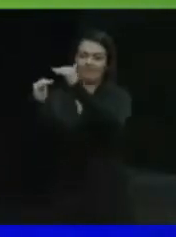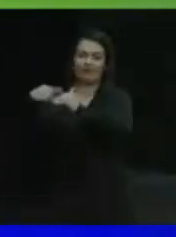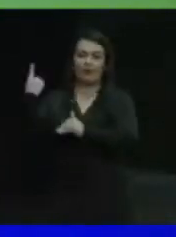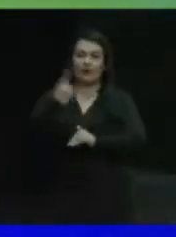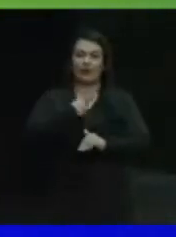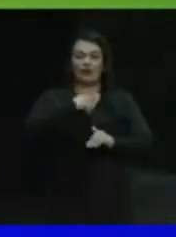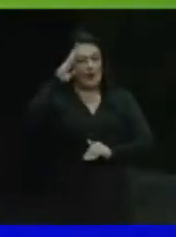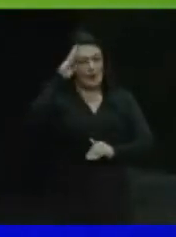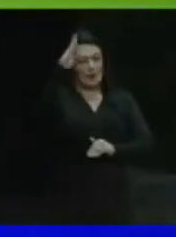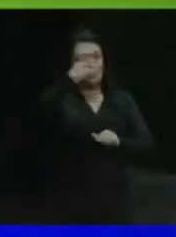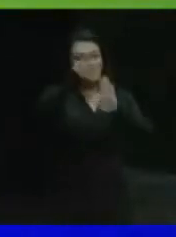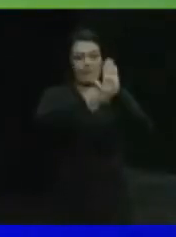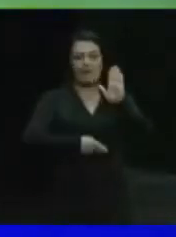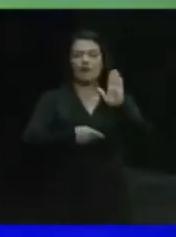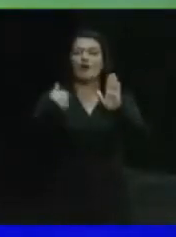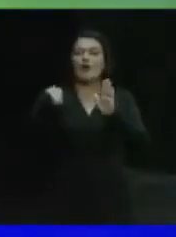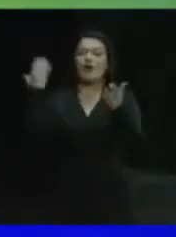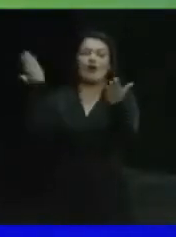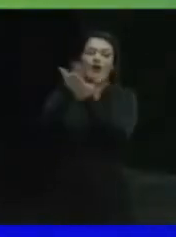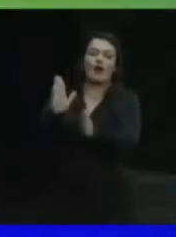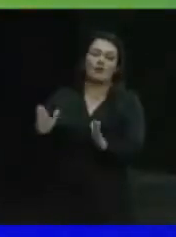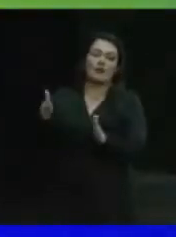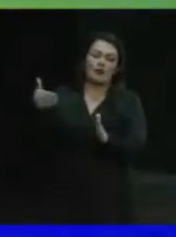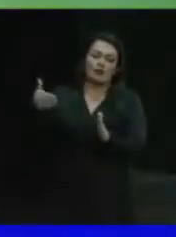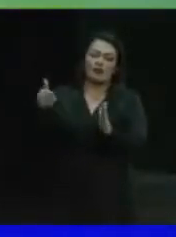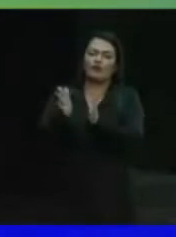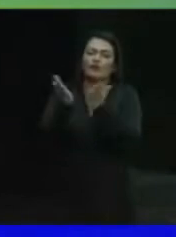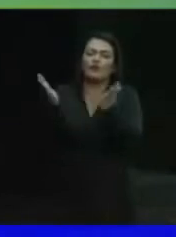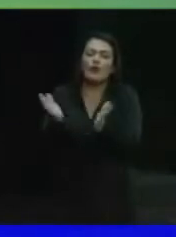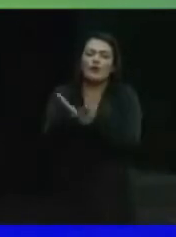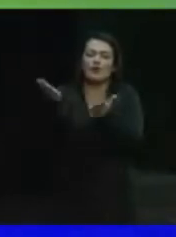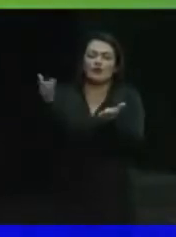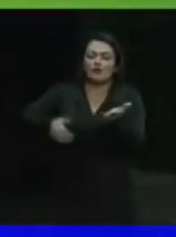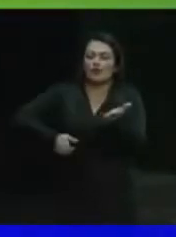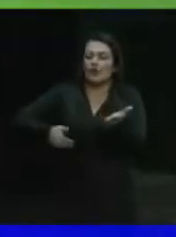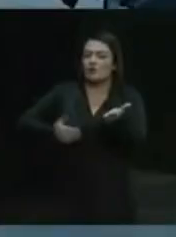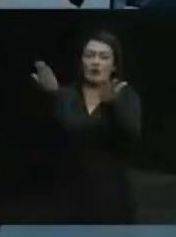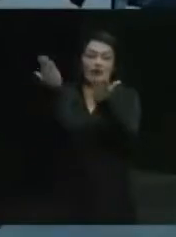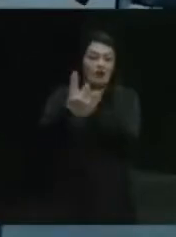projeto será erradicar a pobreza, acabar de vez com a miséria.